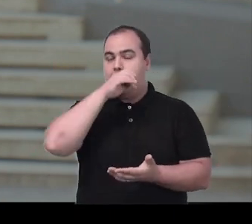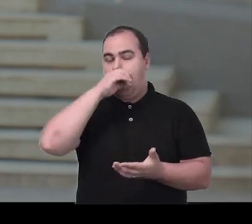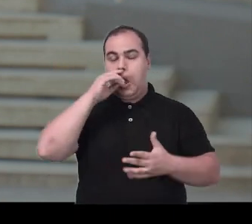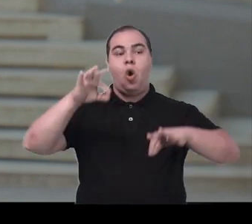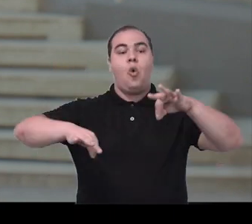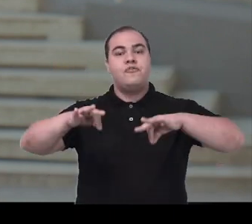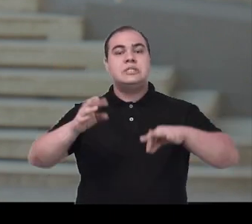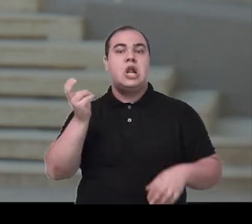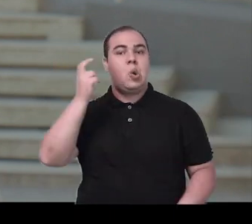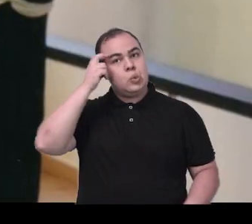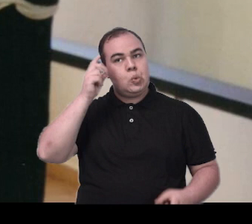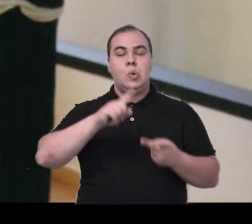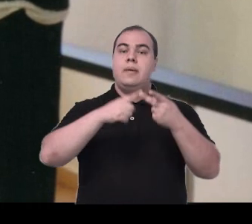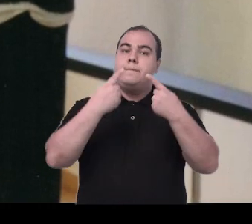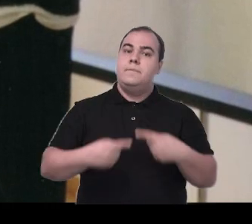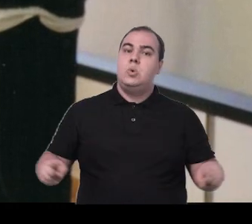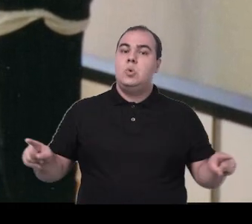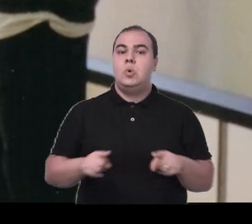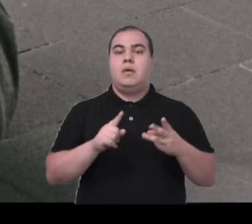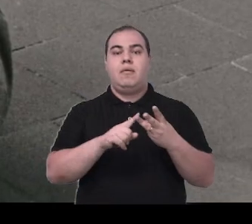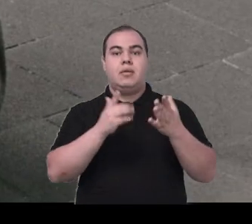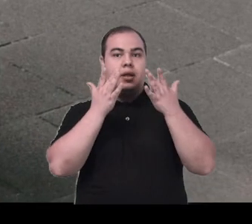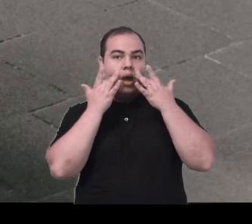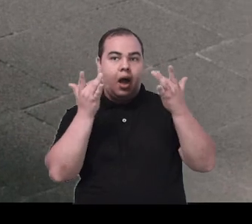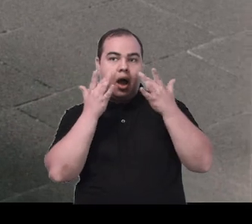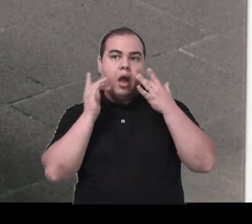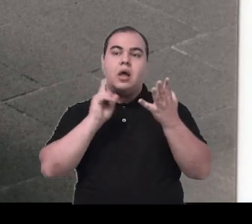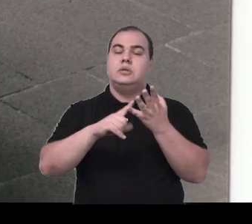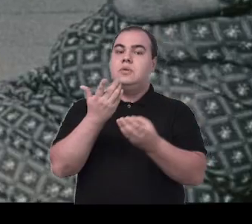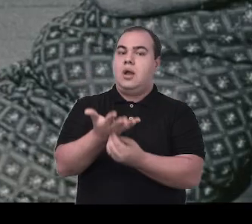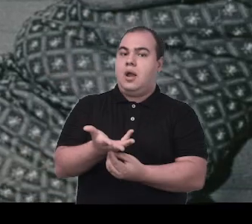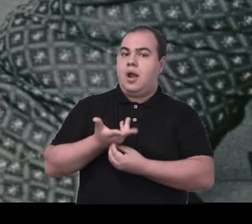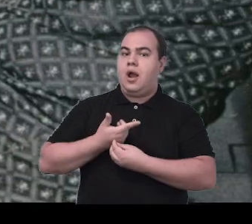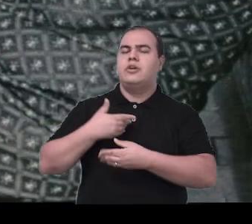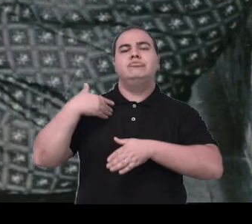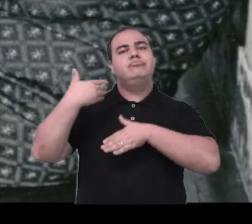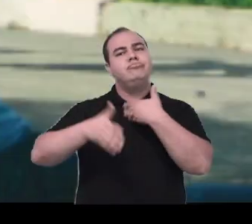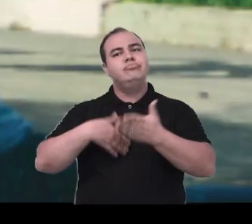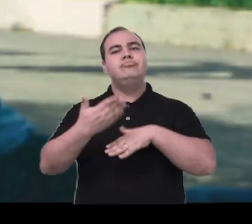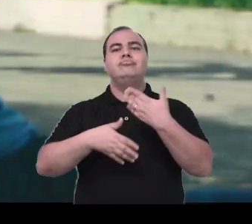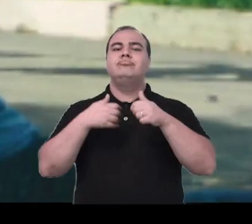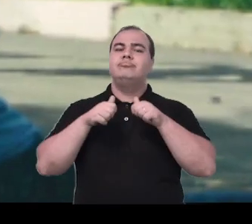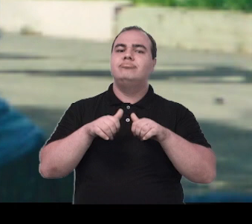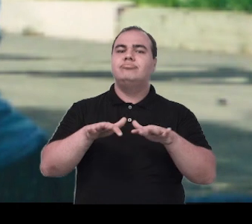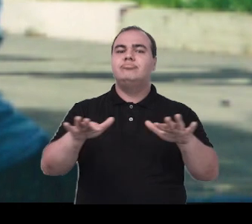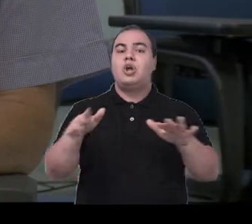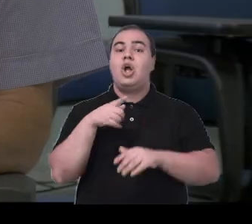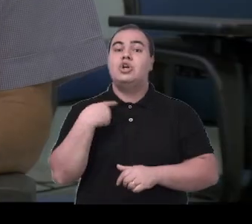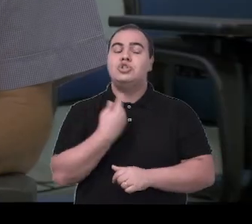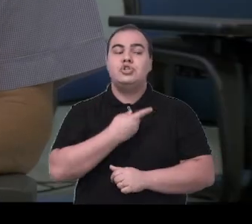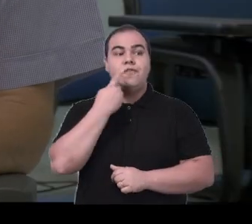mental, de oficina de cultura, de música, de teatro, de artes plásticas, né? Isso foi se ampliando ao longo dos anos, né? A